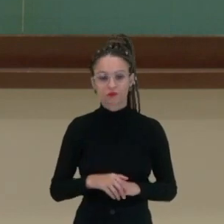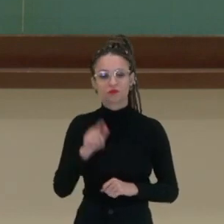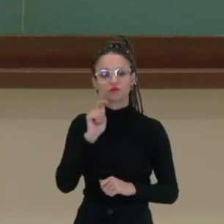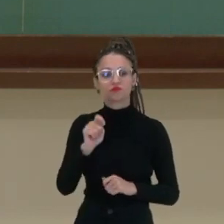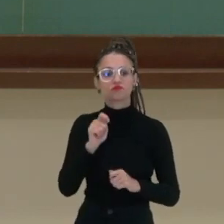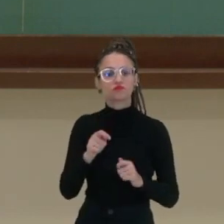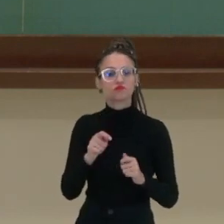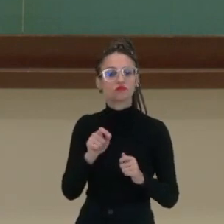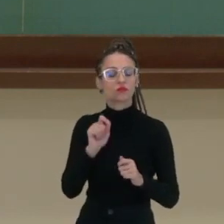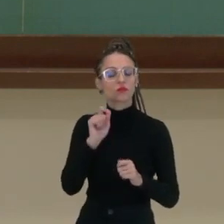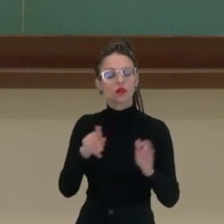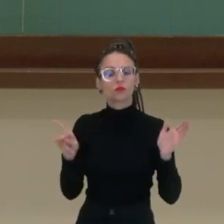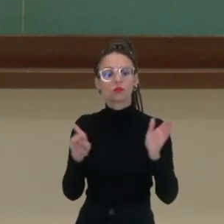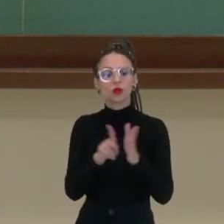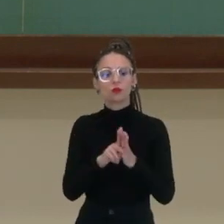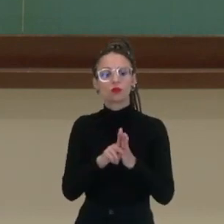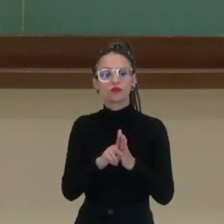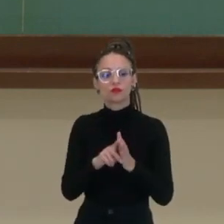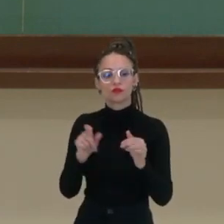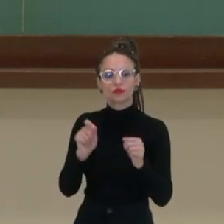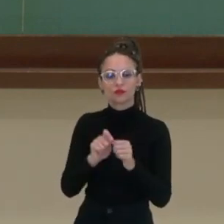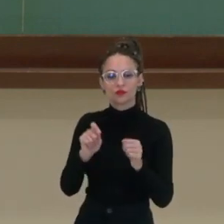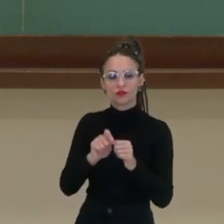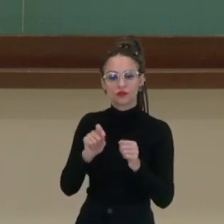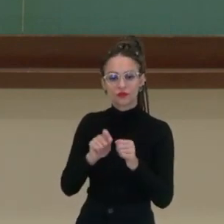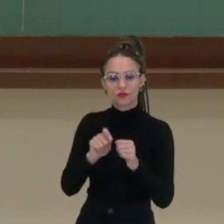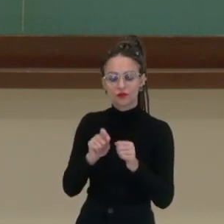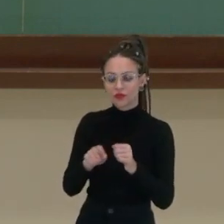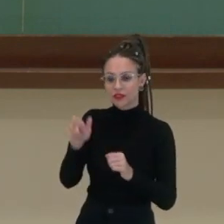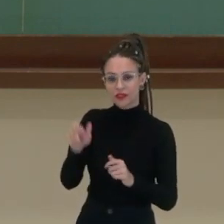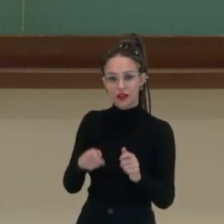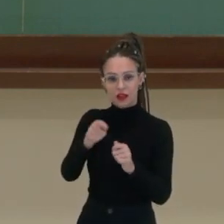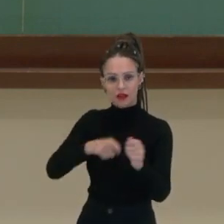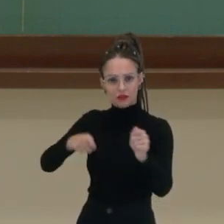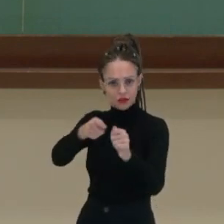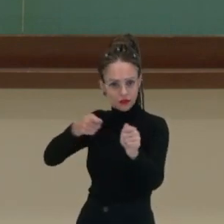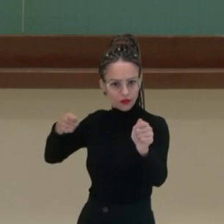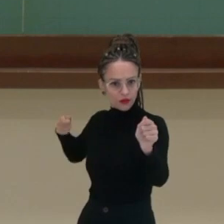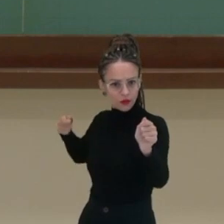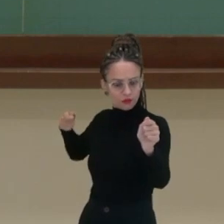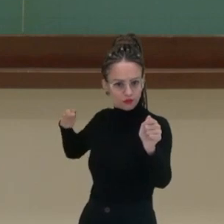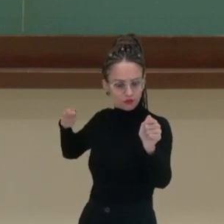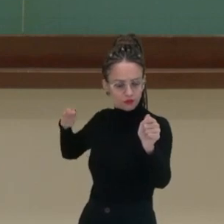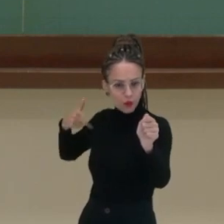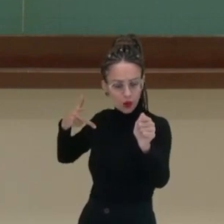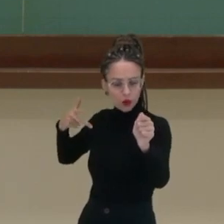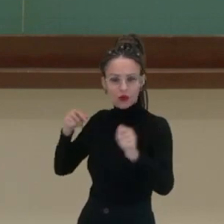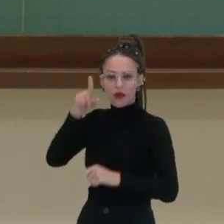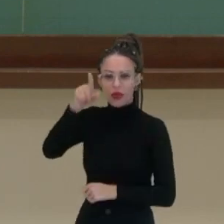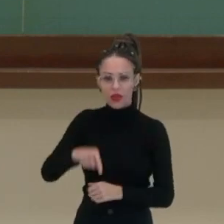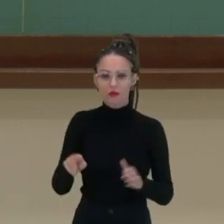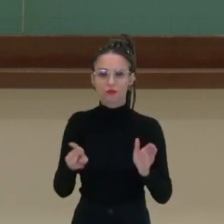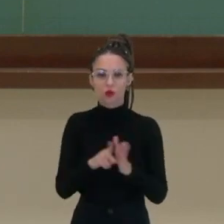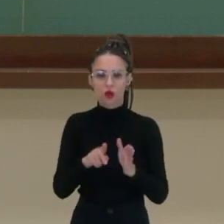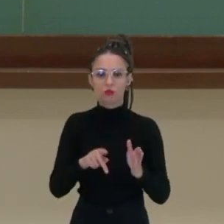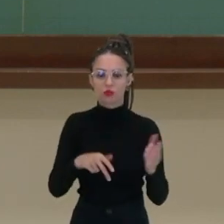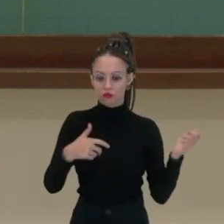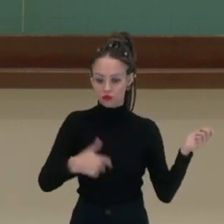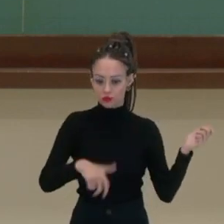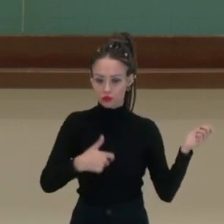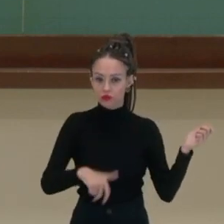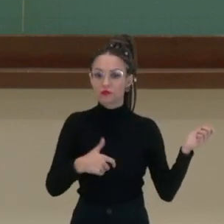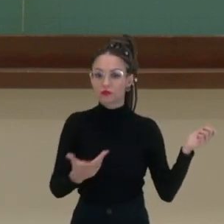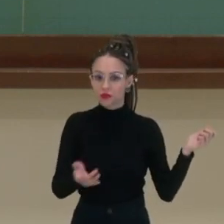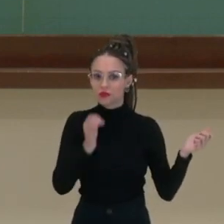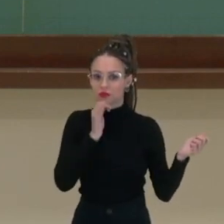arcos produzidos pelos arqueteiros de instrumentos musicais de corda, como